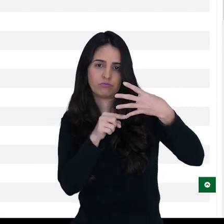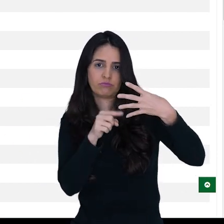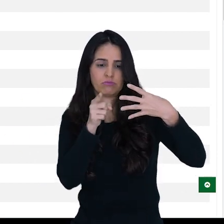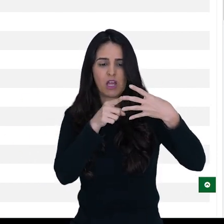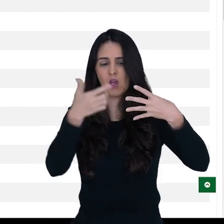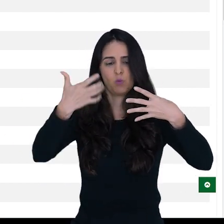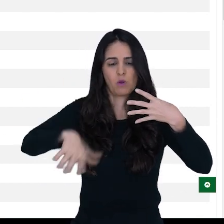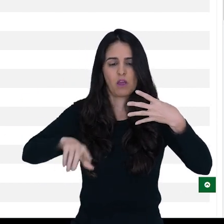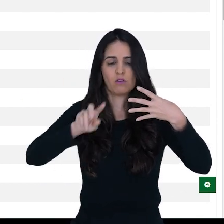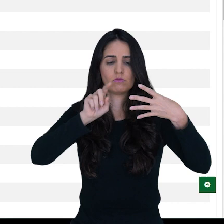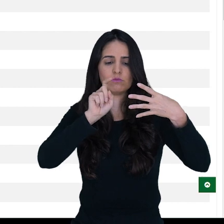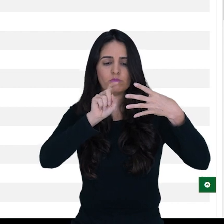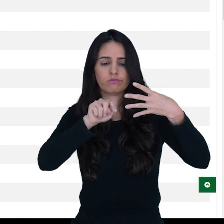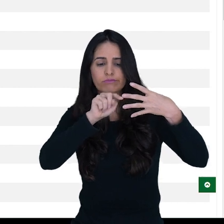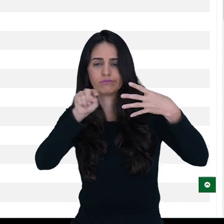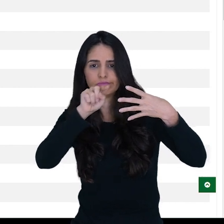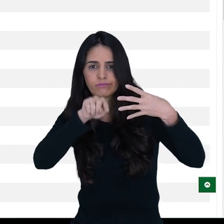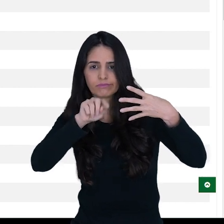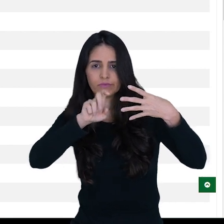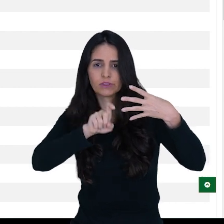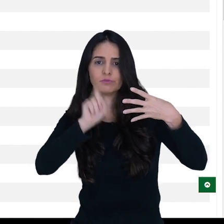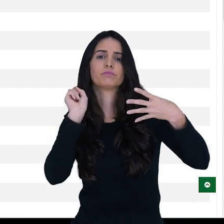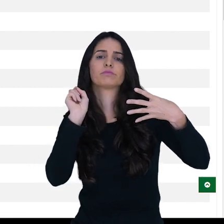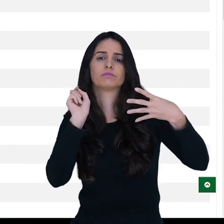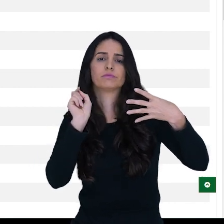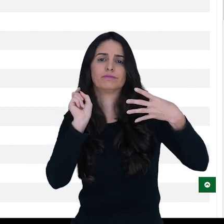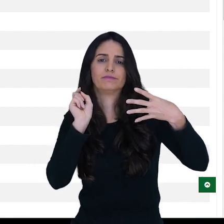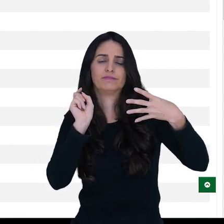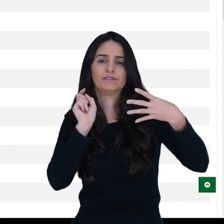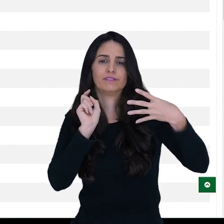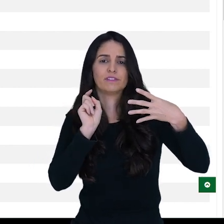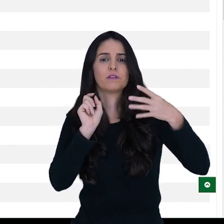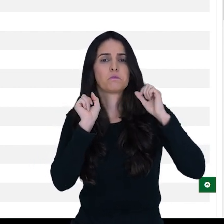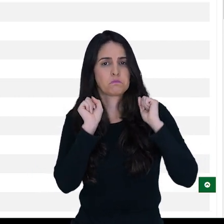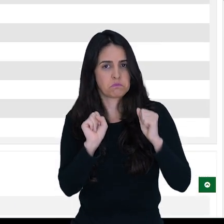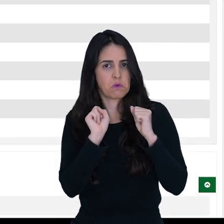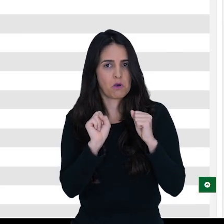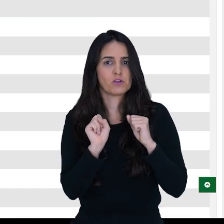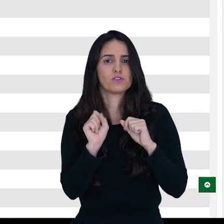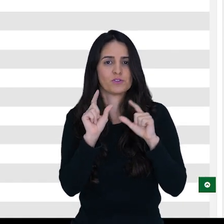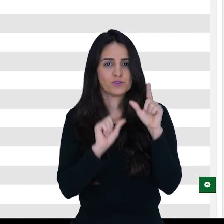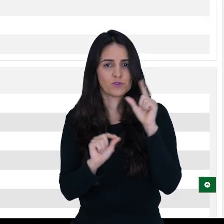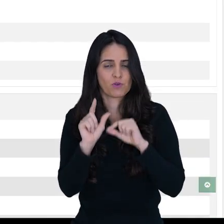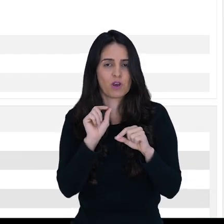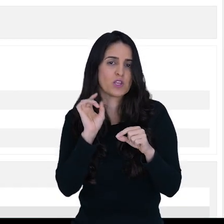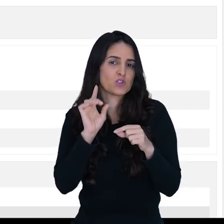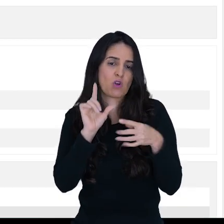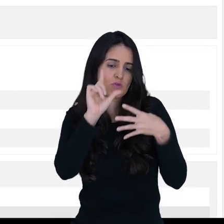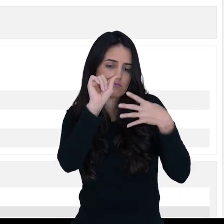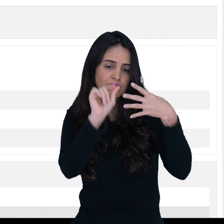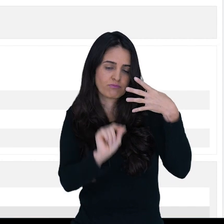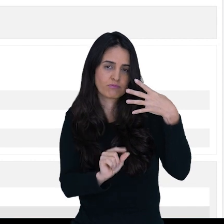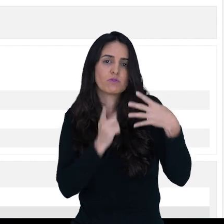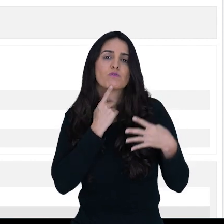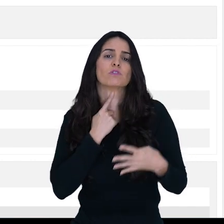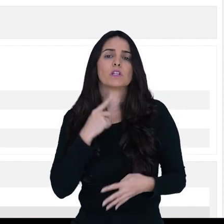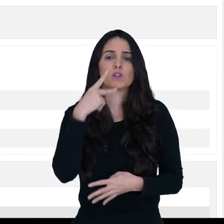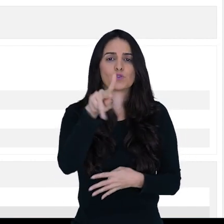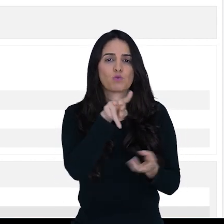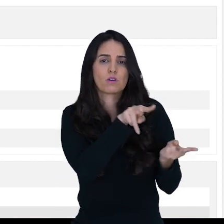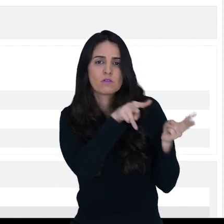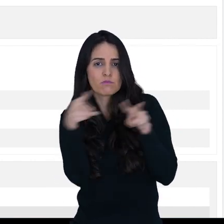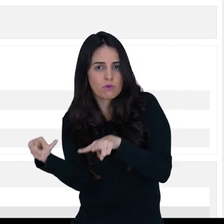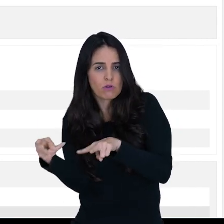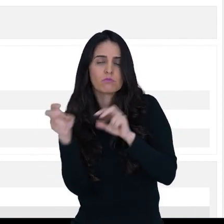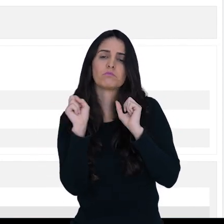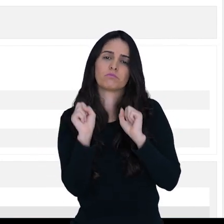determinado questionário ou práticas ou um conteúdo nesse caso rótulo enfim você pode fazer essa opção